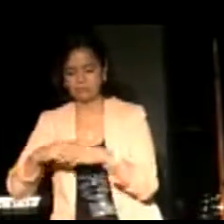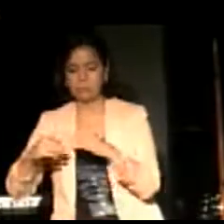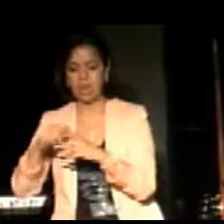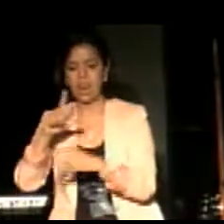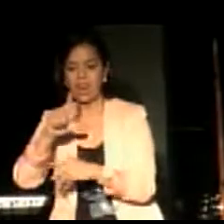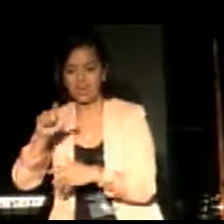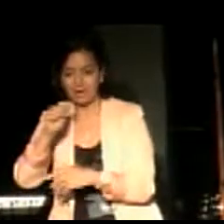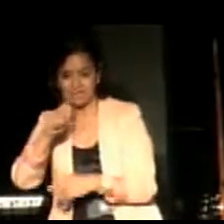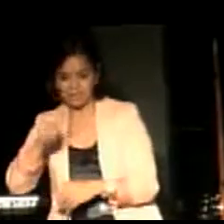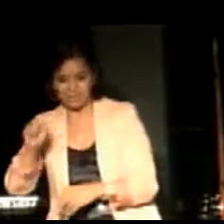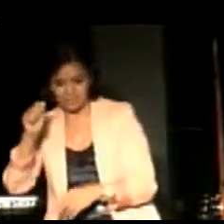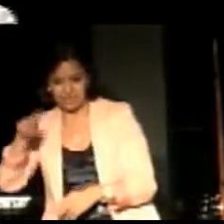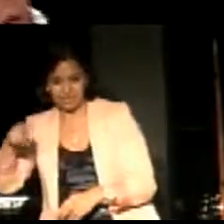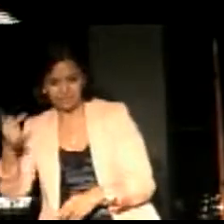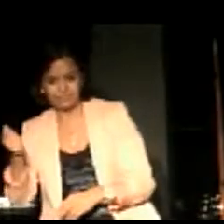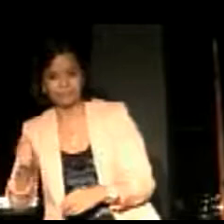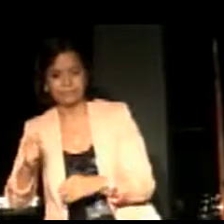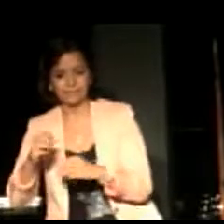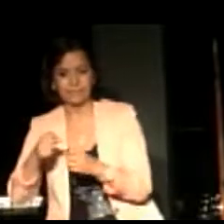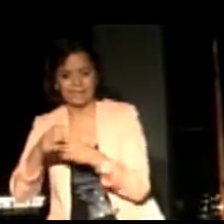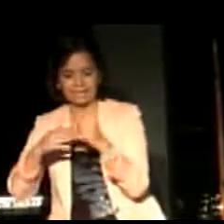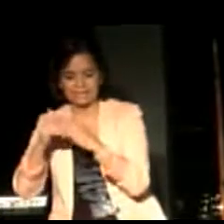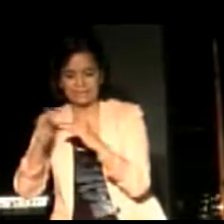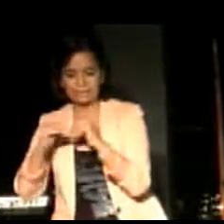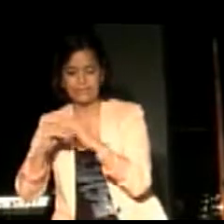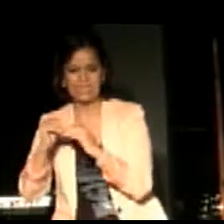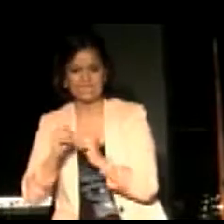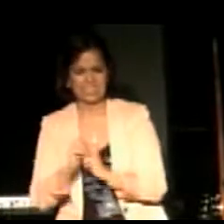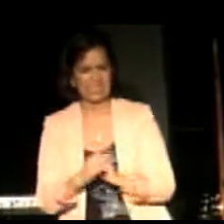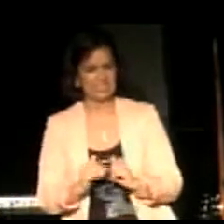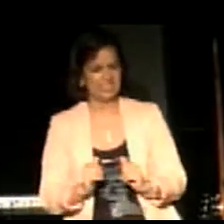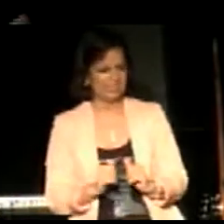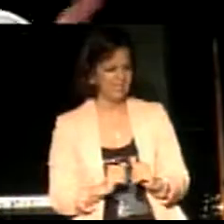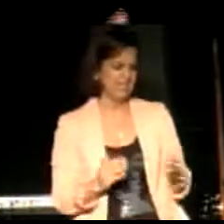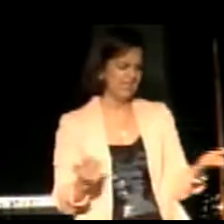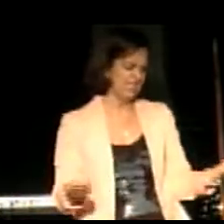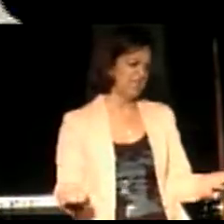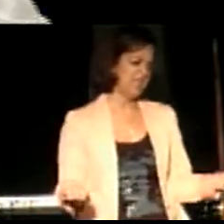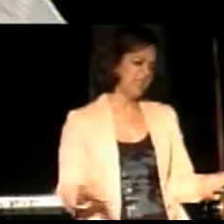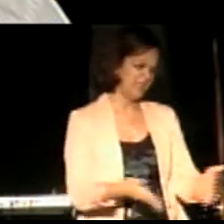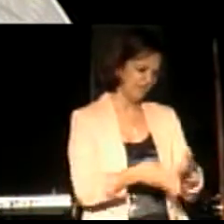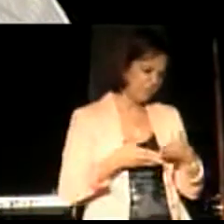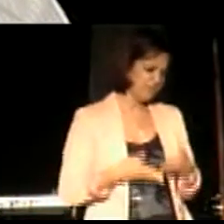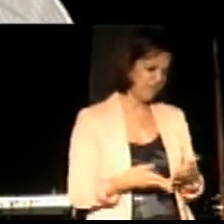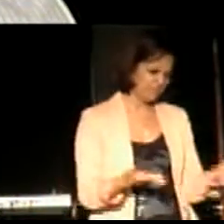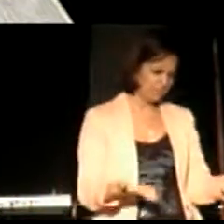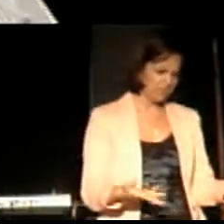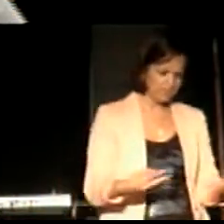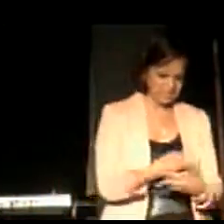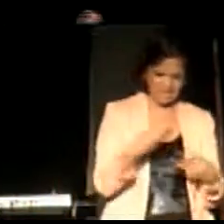ia comer lasanha, ia comer feijão e arroz. E vagem? Ah, faça-me o favor.